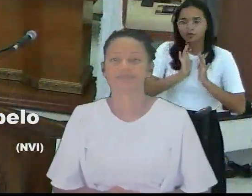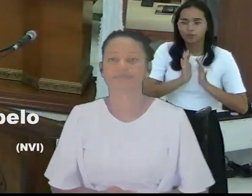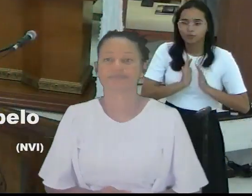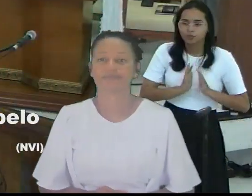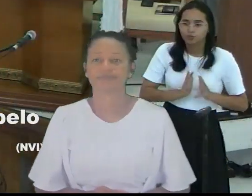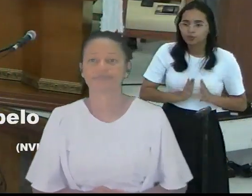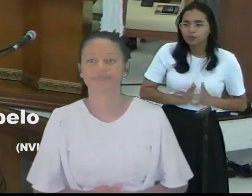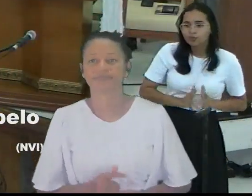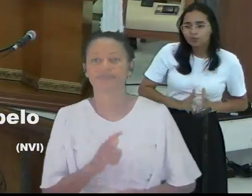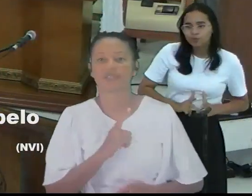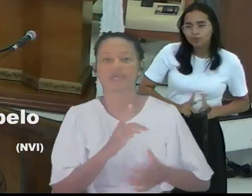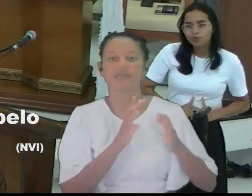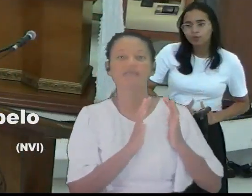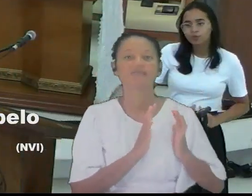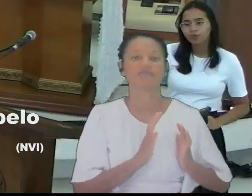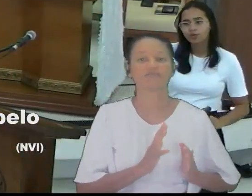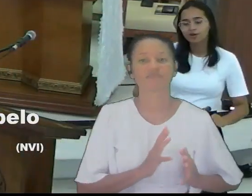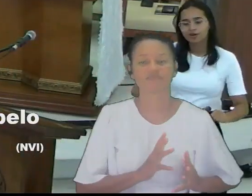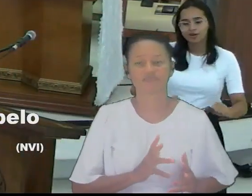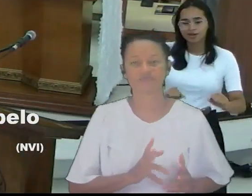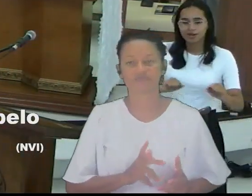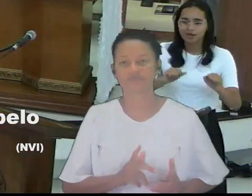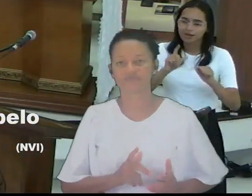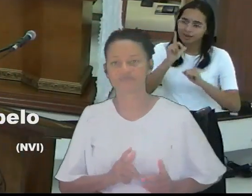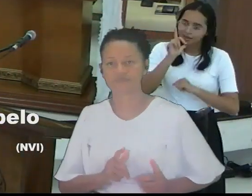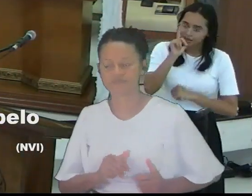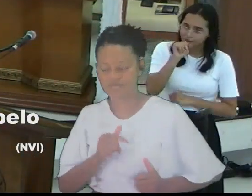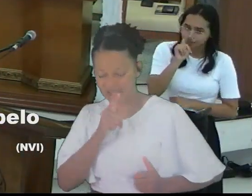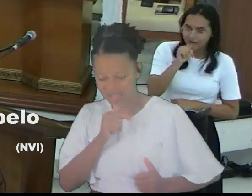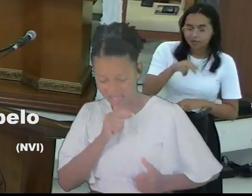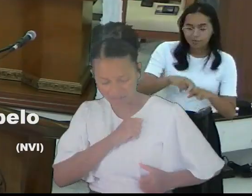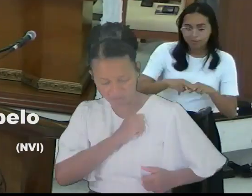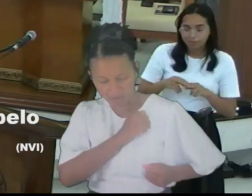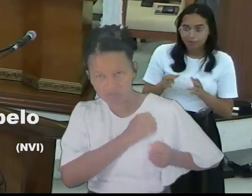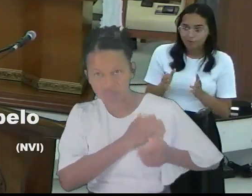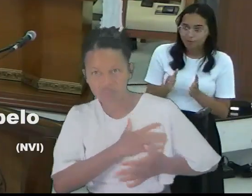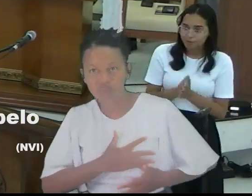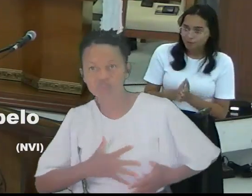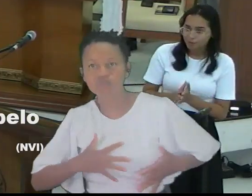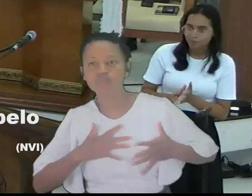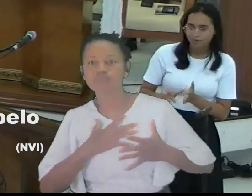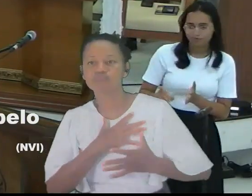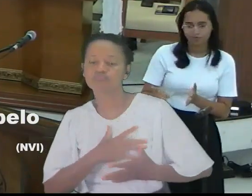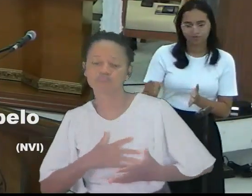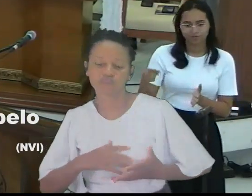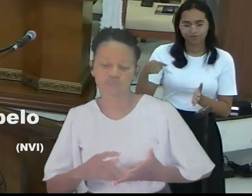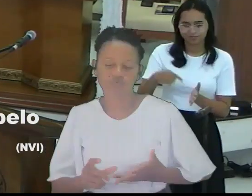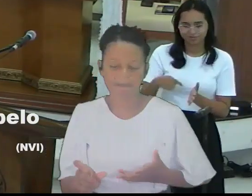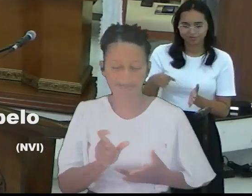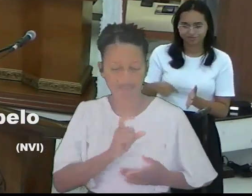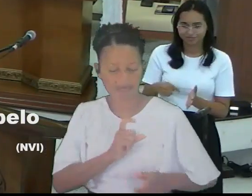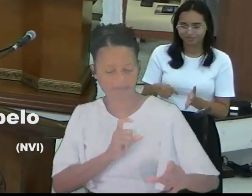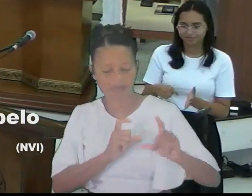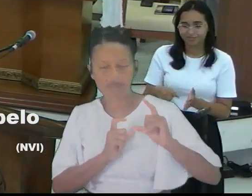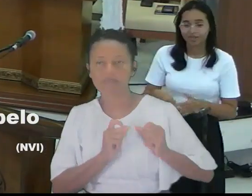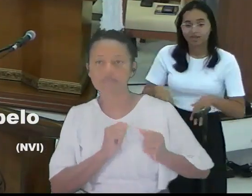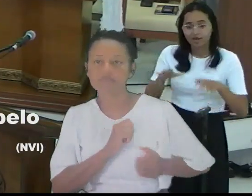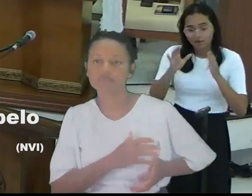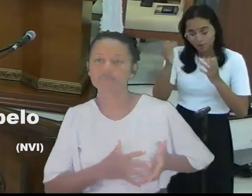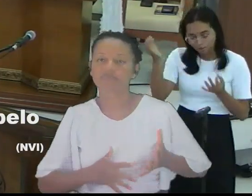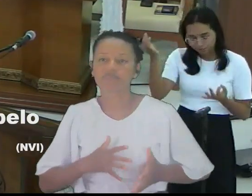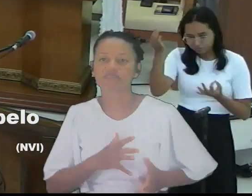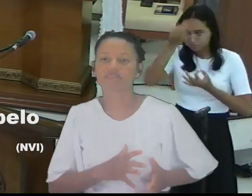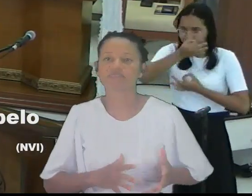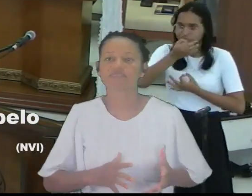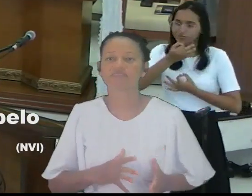Tendo a purificação pelo lavar da água por meio da palavra. Para